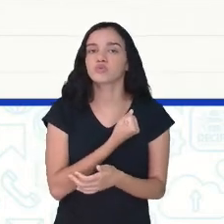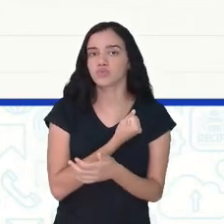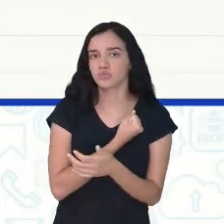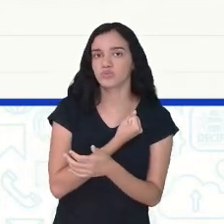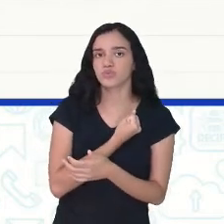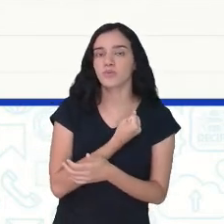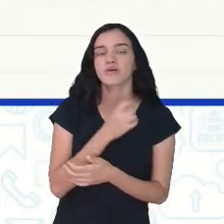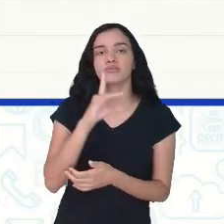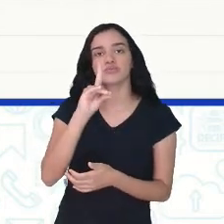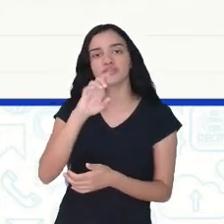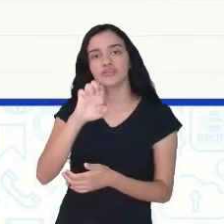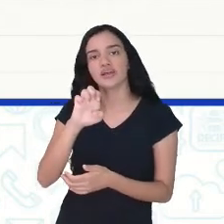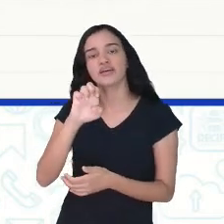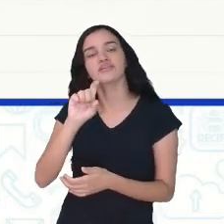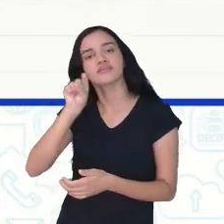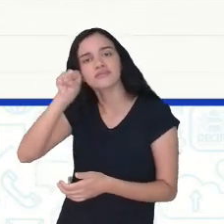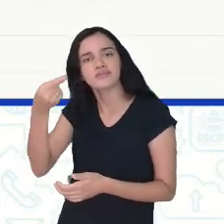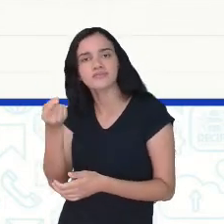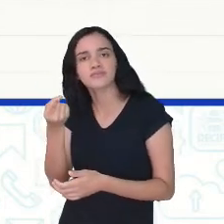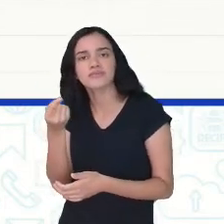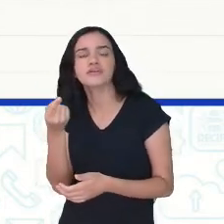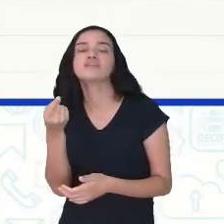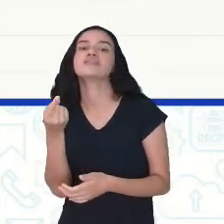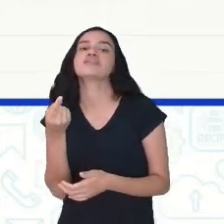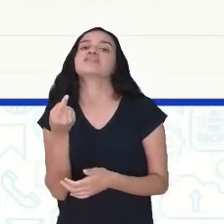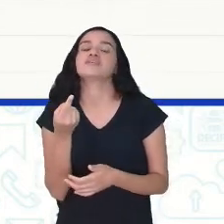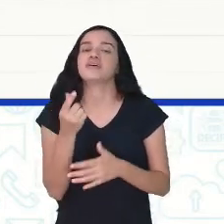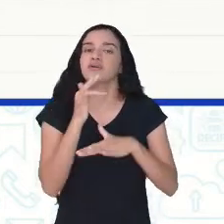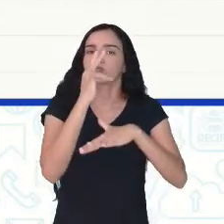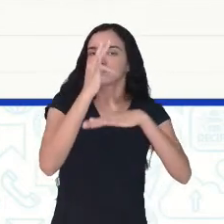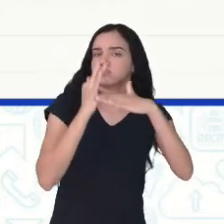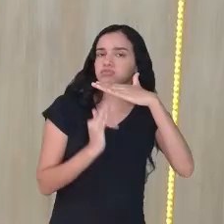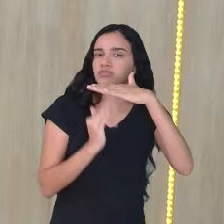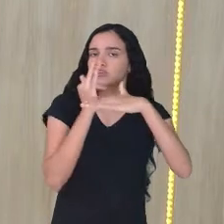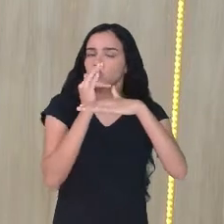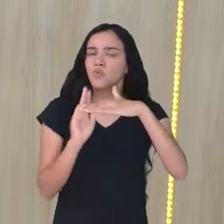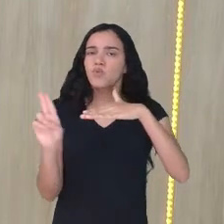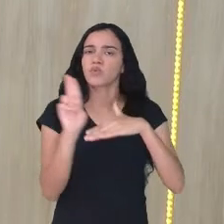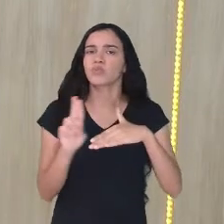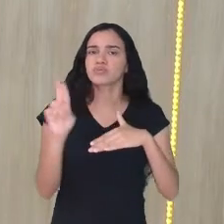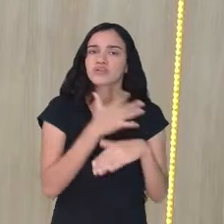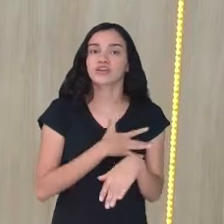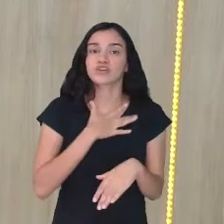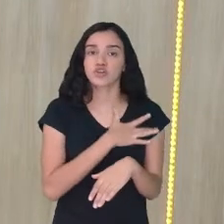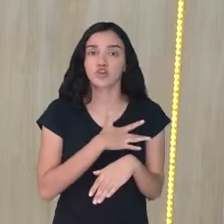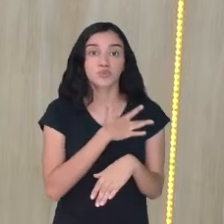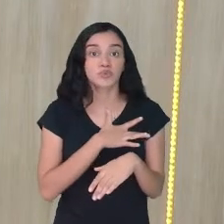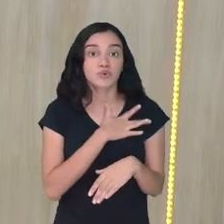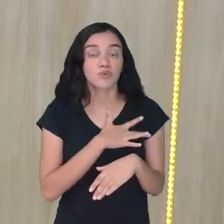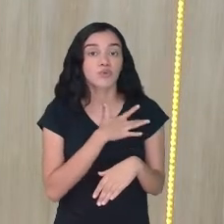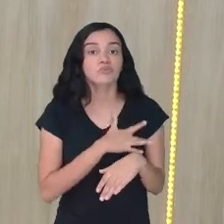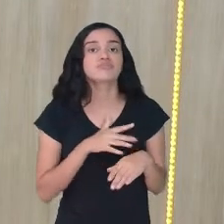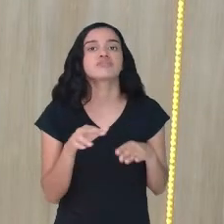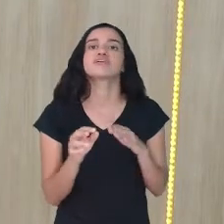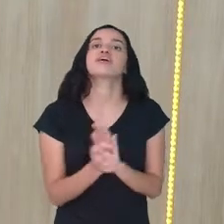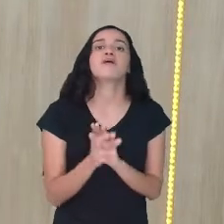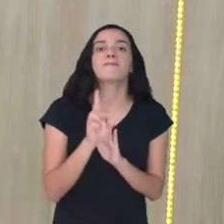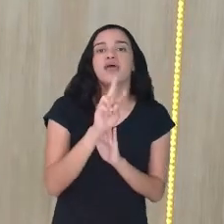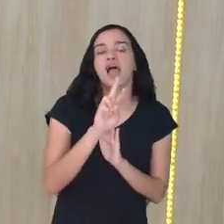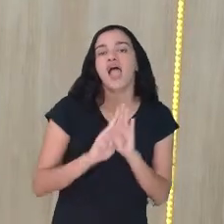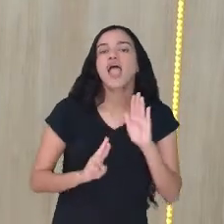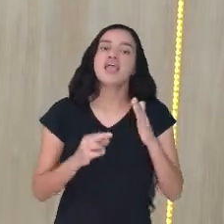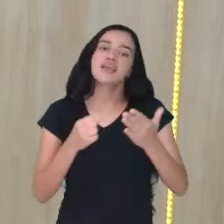os números com vírgula, muito mais do que a fração. Fração a gente usa muito, quem gosta de cozinhar, receita sempre tem lá,